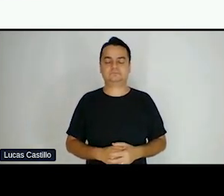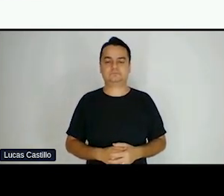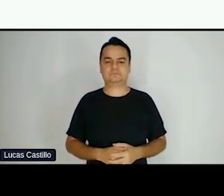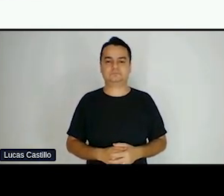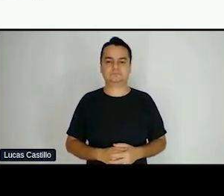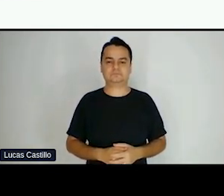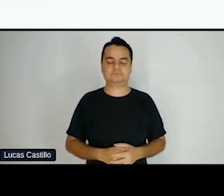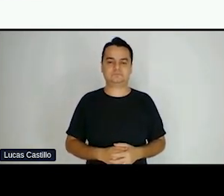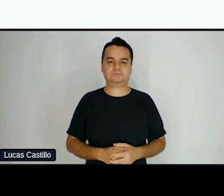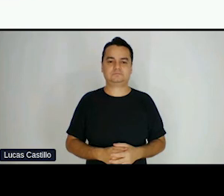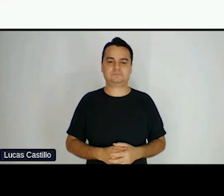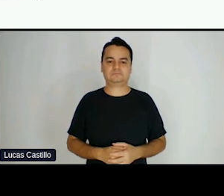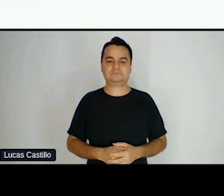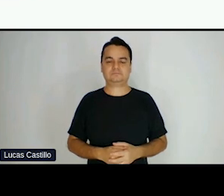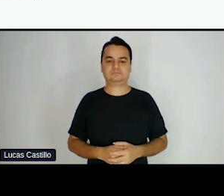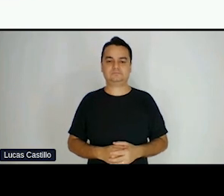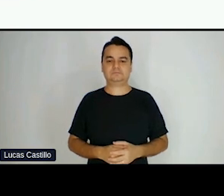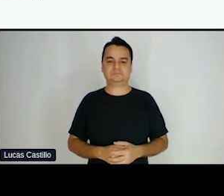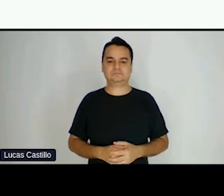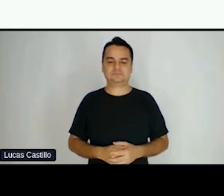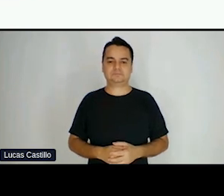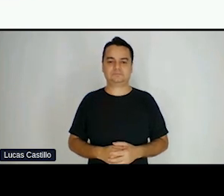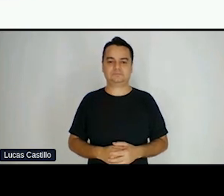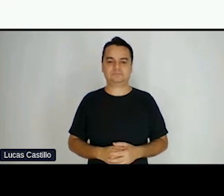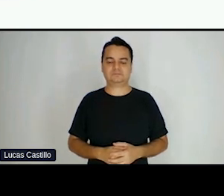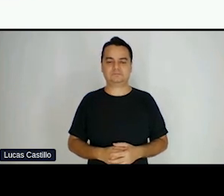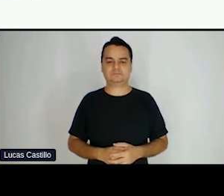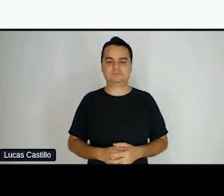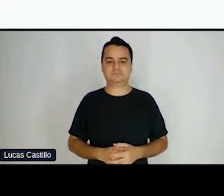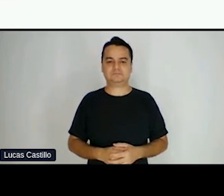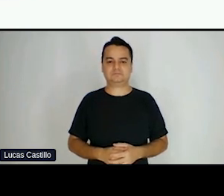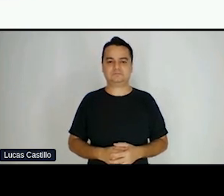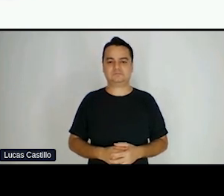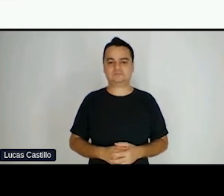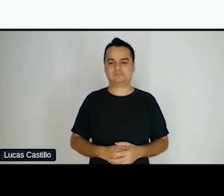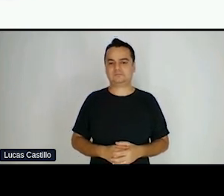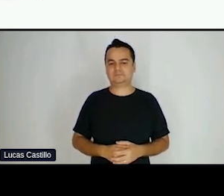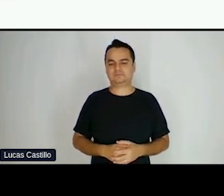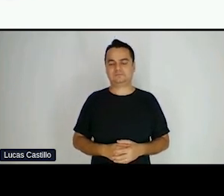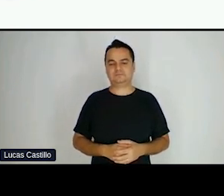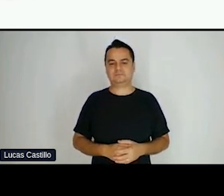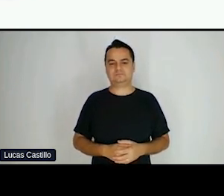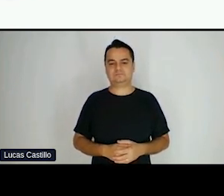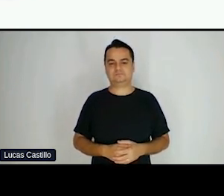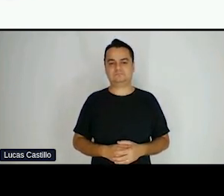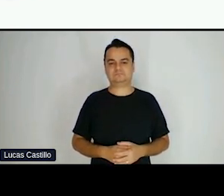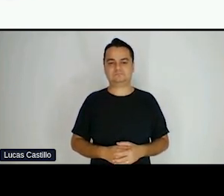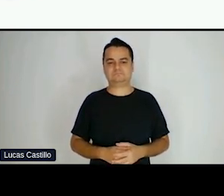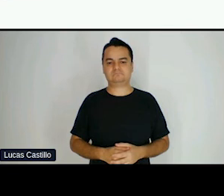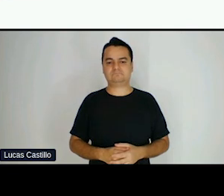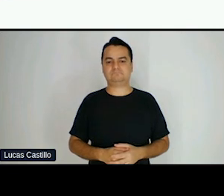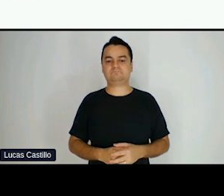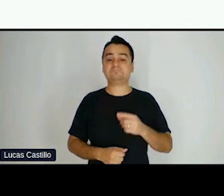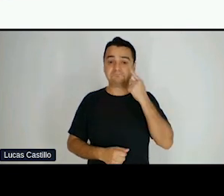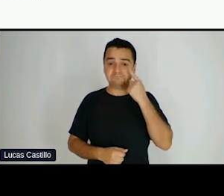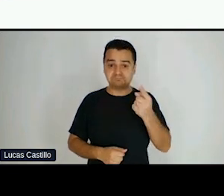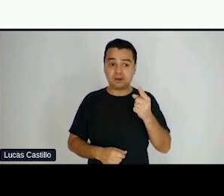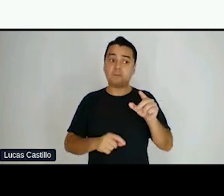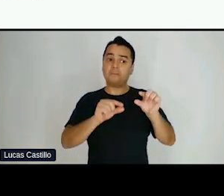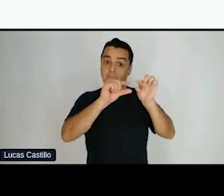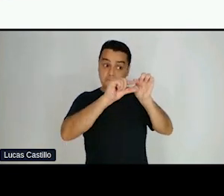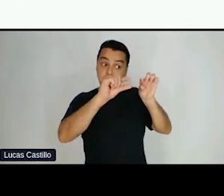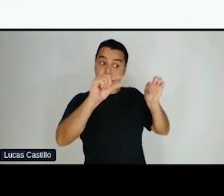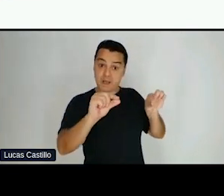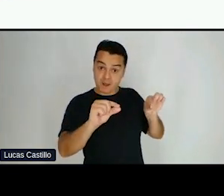e condições de Communication Tools PFHML caixa de seleção não marcado. Aí eu consigo marcar agora